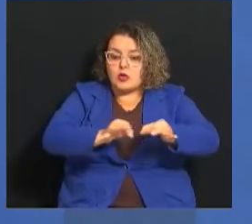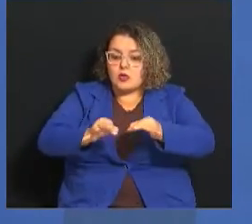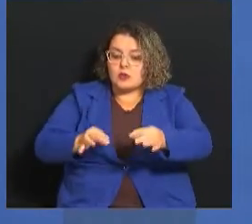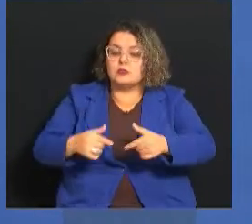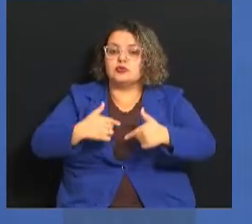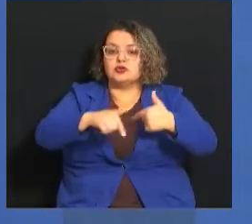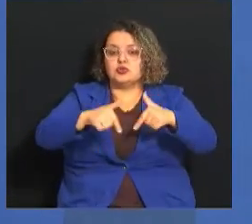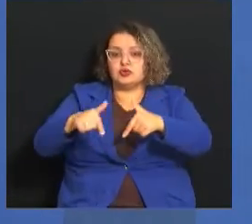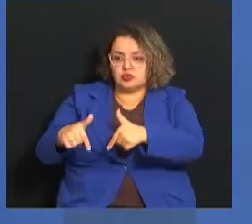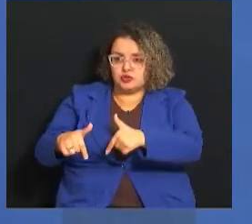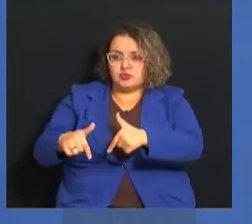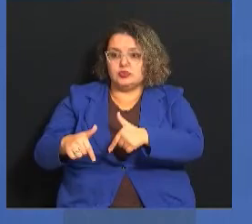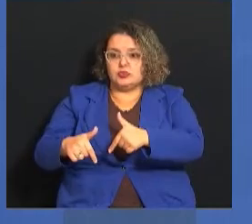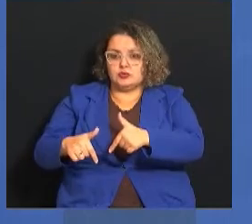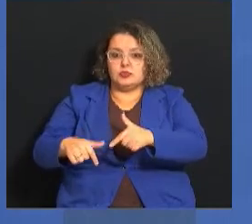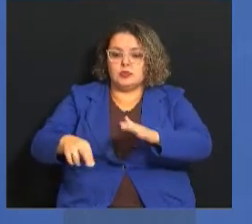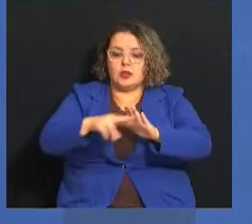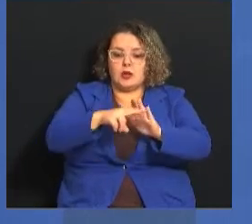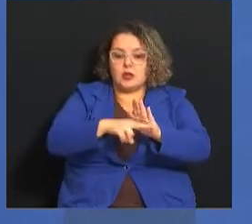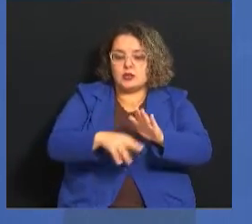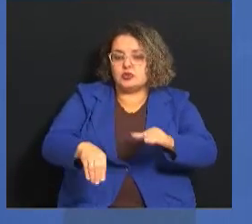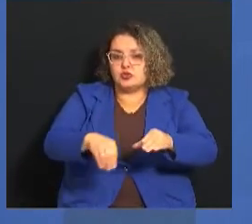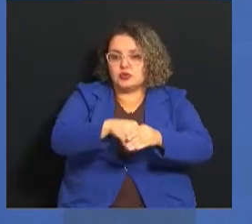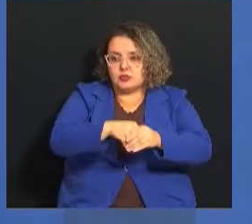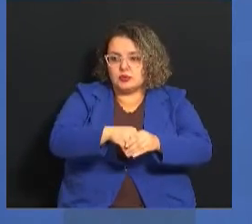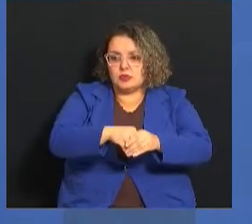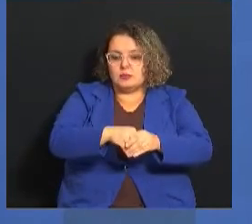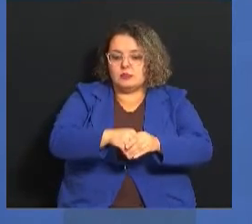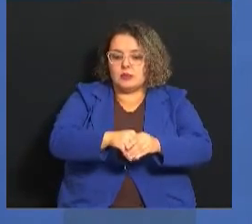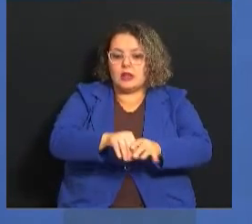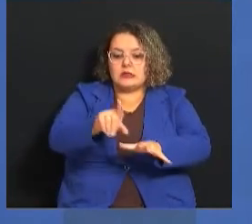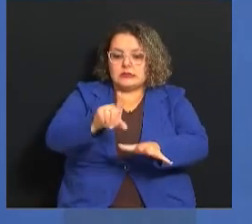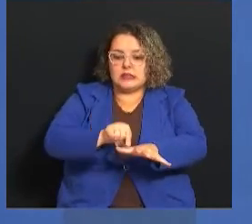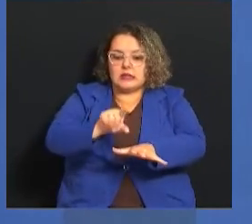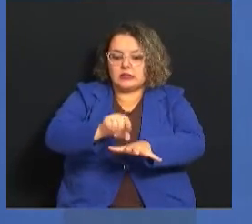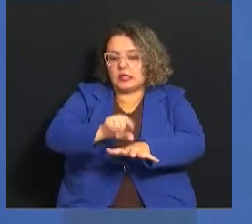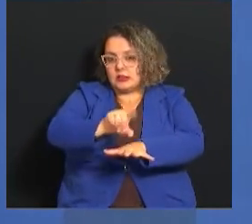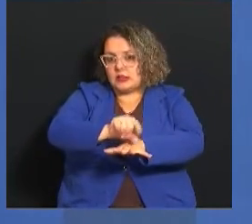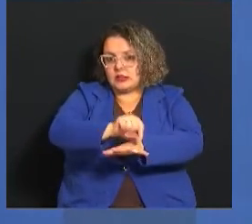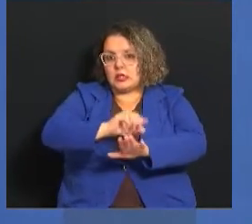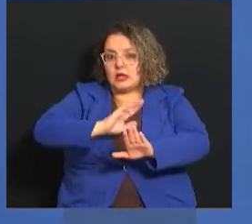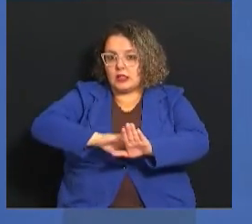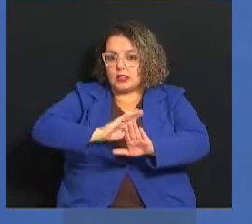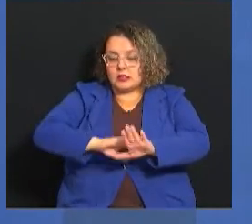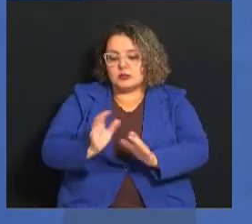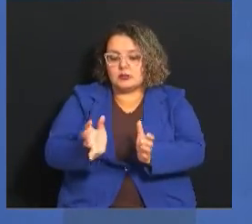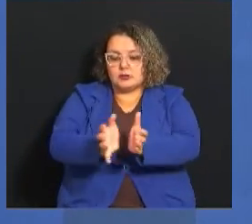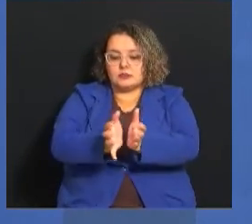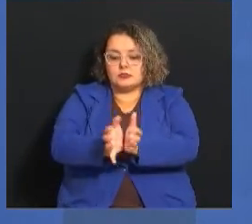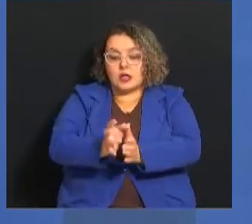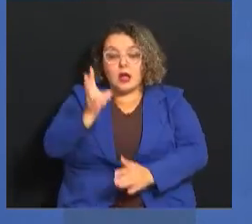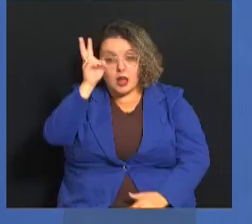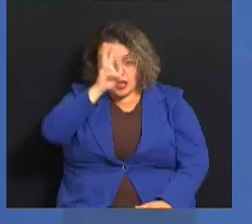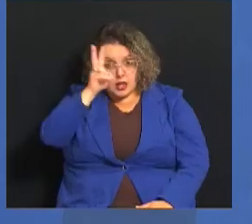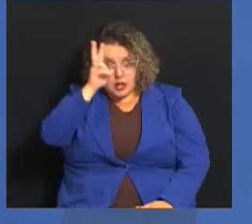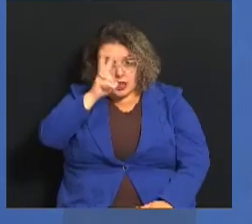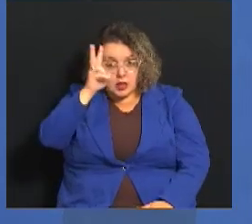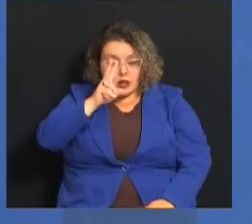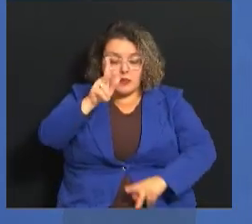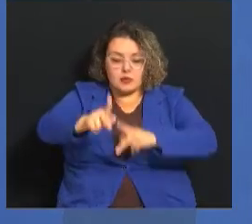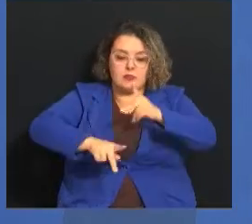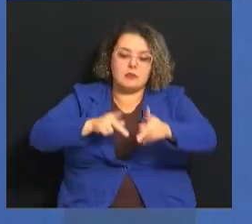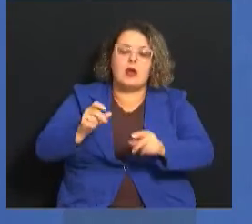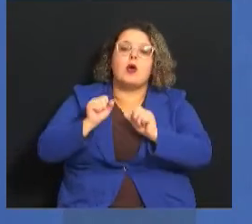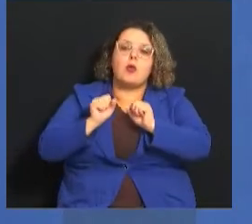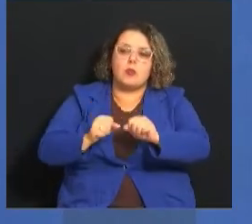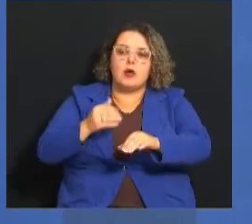trabalho e um regime interno para nortear as ações do grupo. E a gente lembra que a população pode